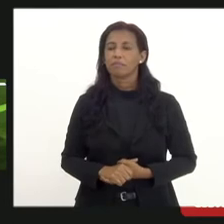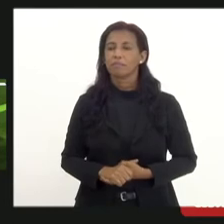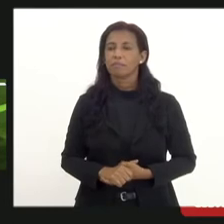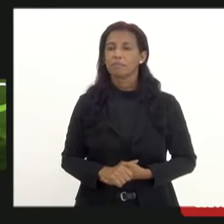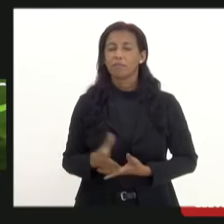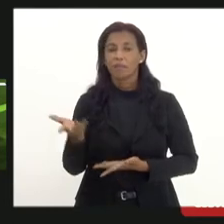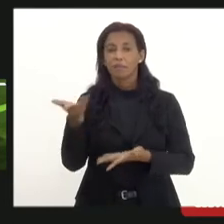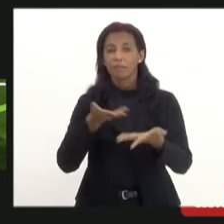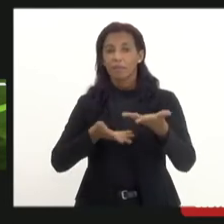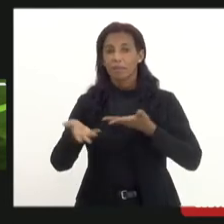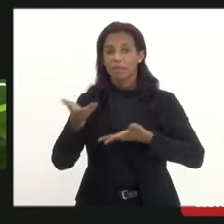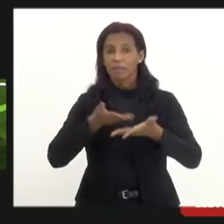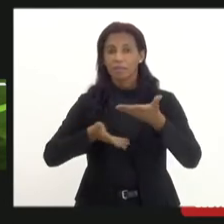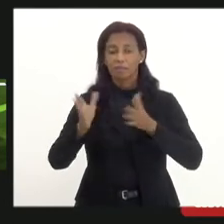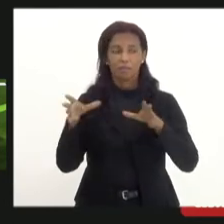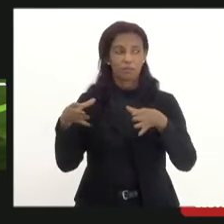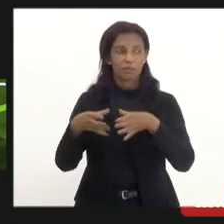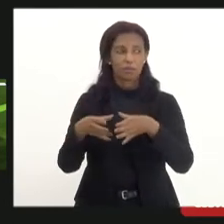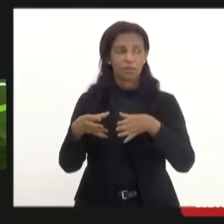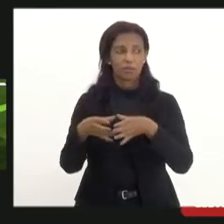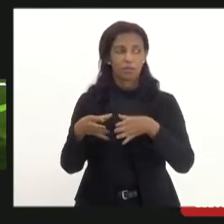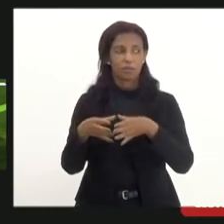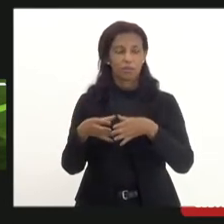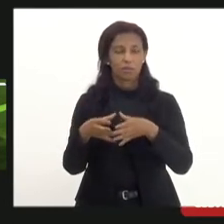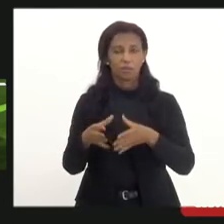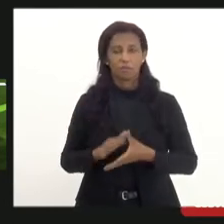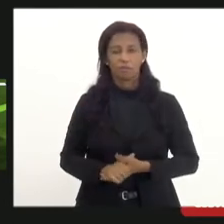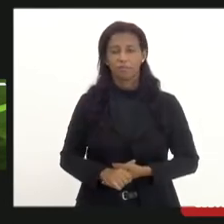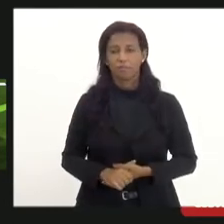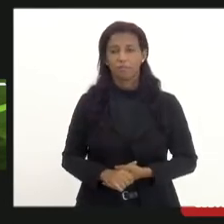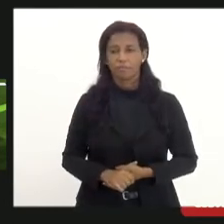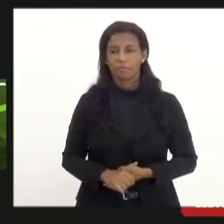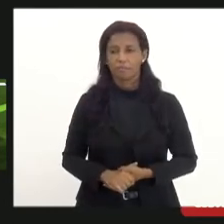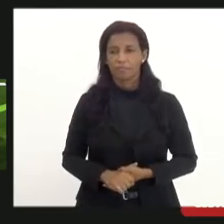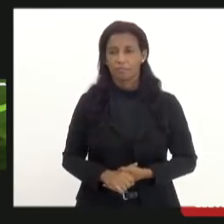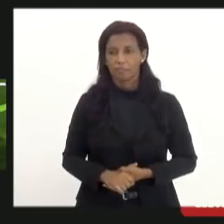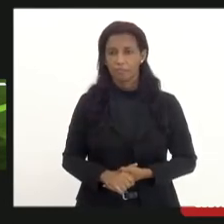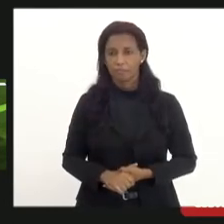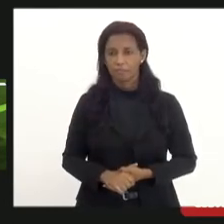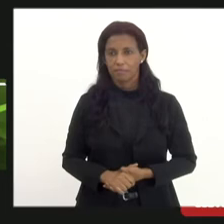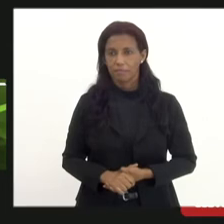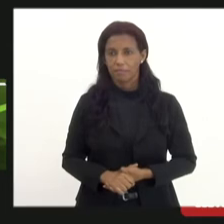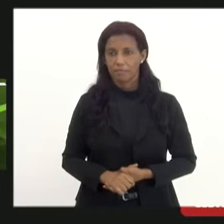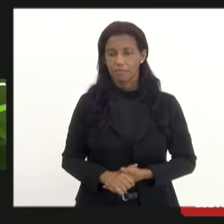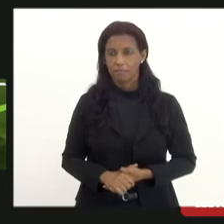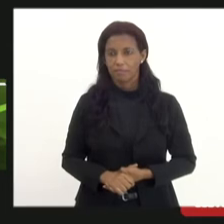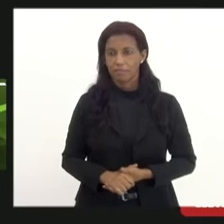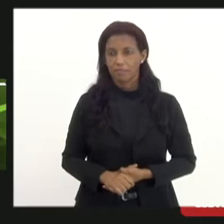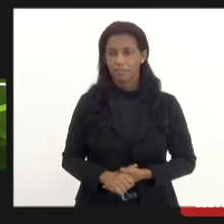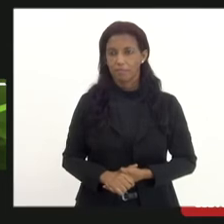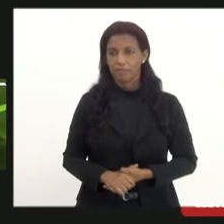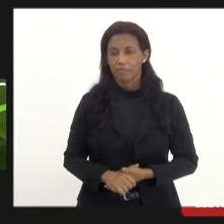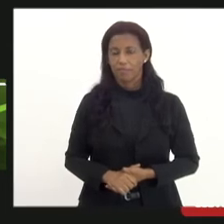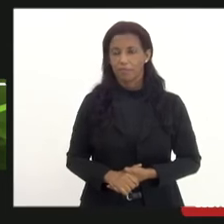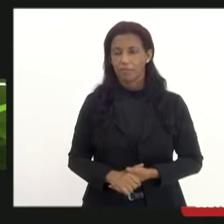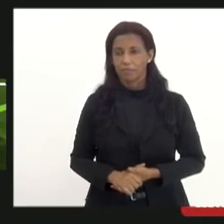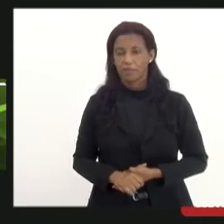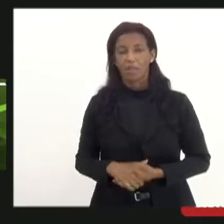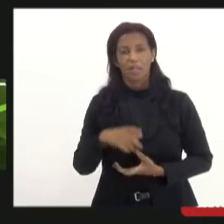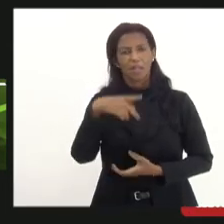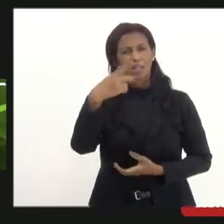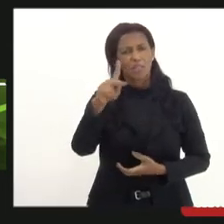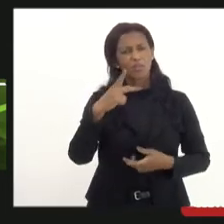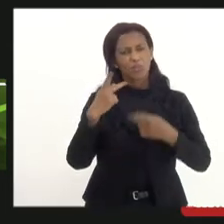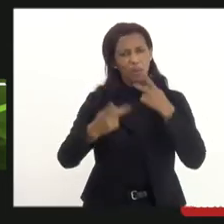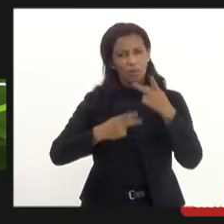e participantes, né, da comissão essas apresentações. Rafael, você, na sua fala,